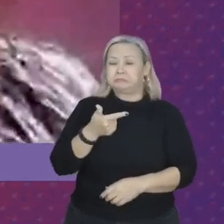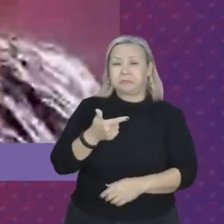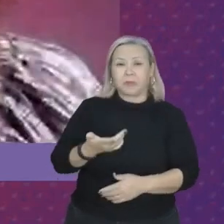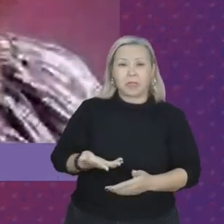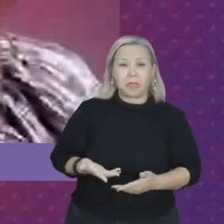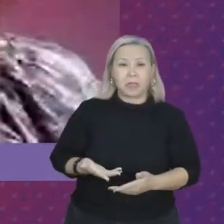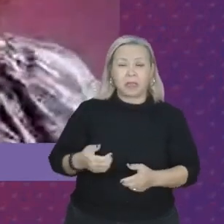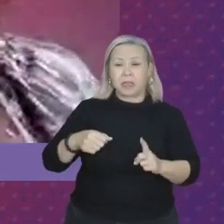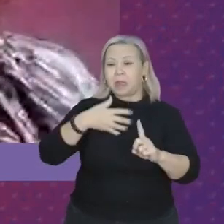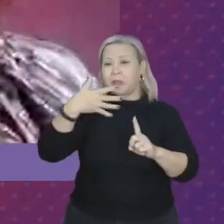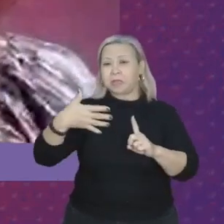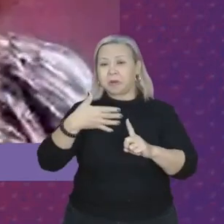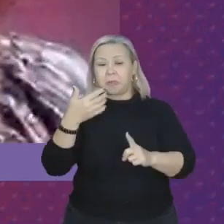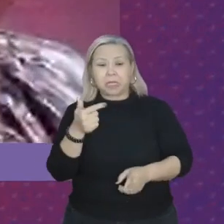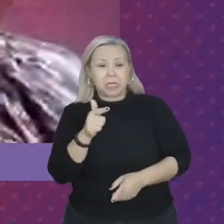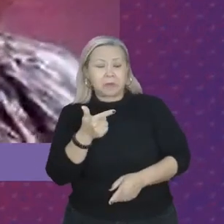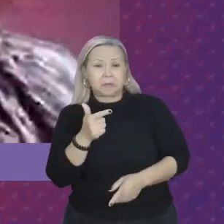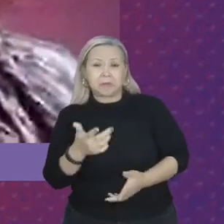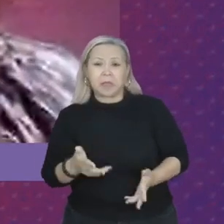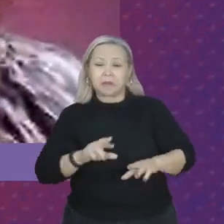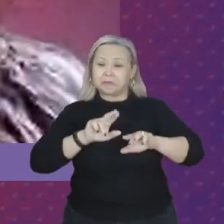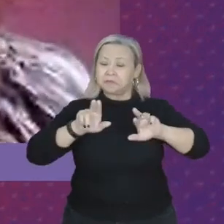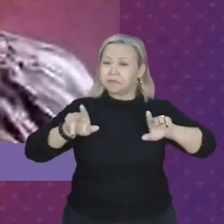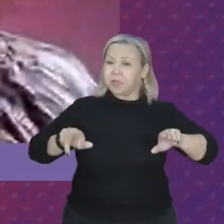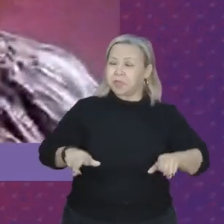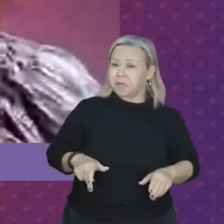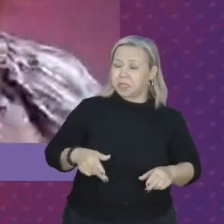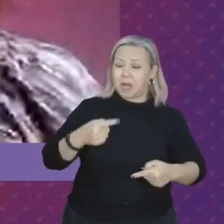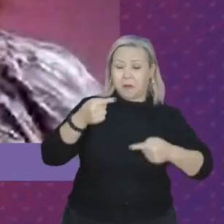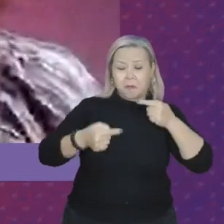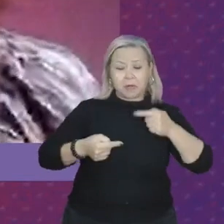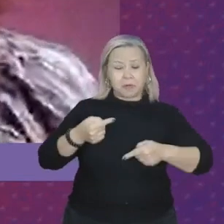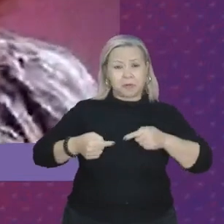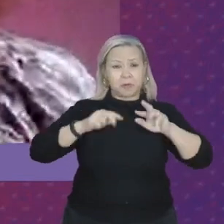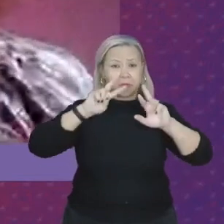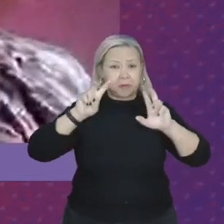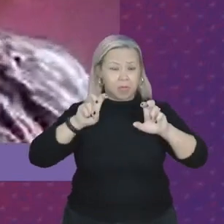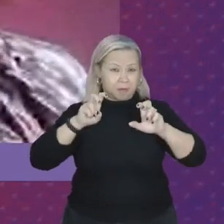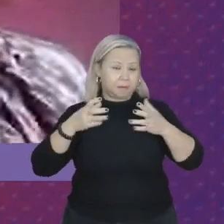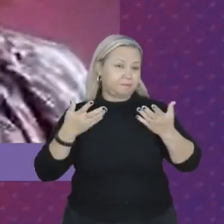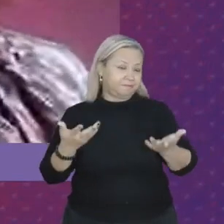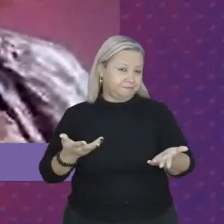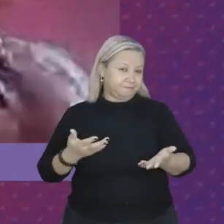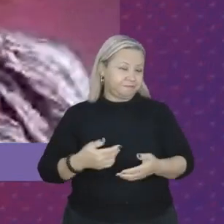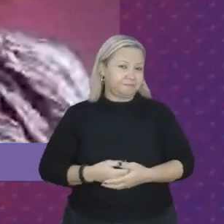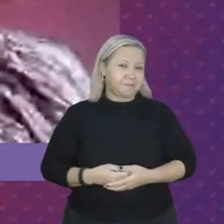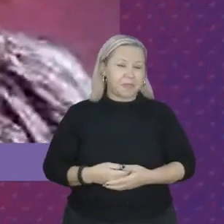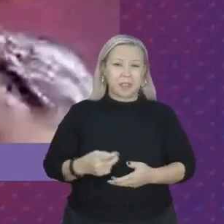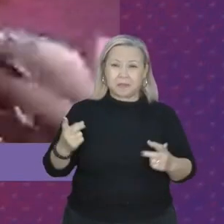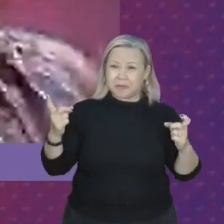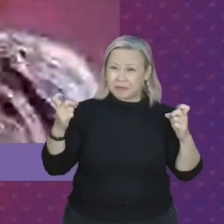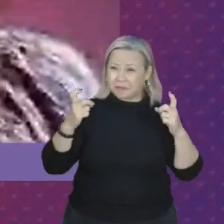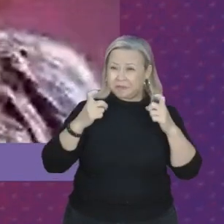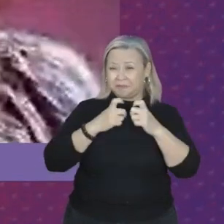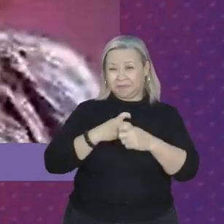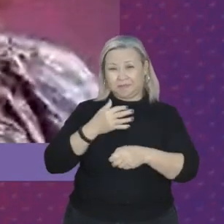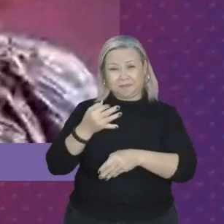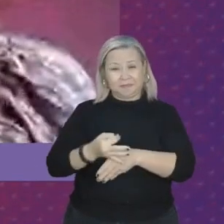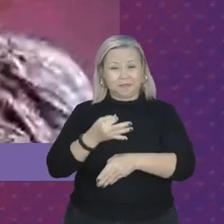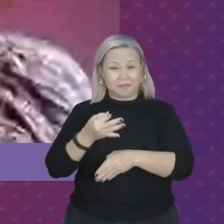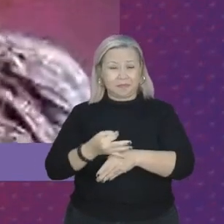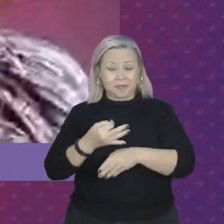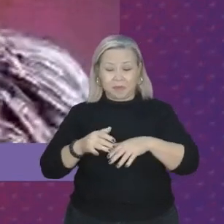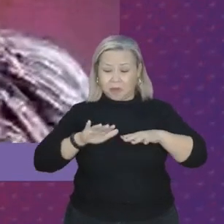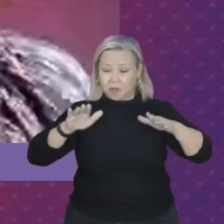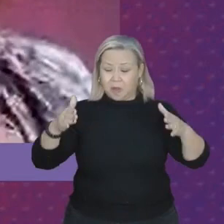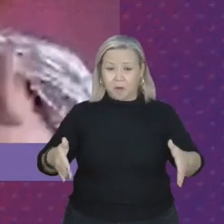um LGBT, não tem uma diversidade que vai discutir esse tema. Então, que mundo você vive? Então, você não está transando. Se você monta uma mesa que só